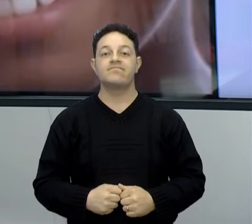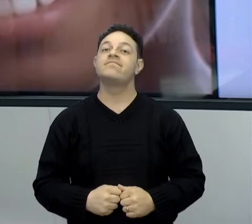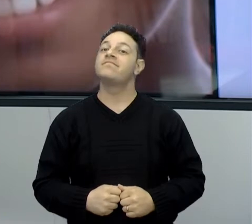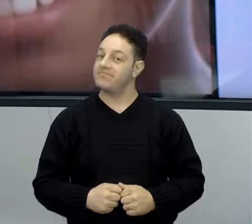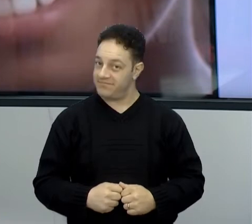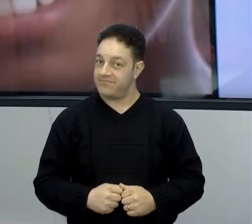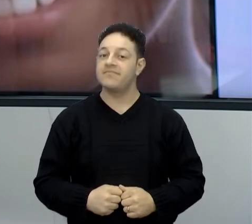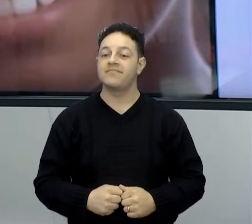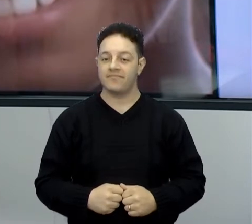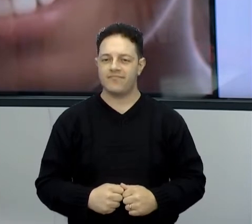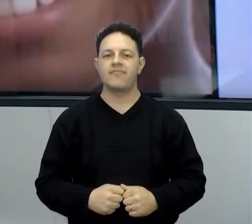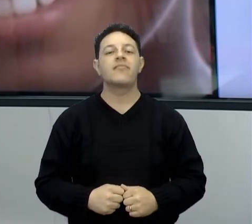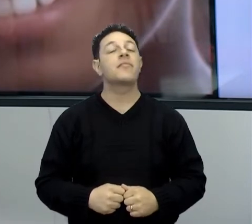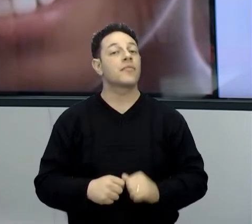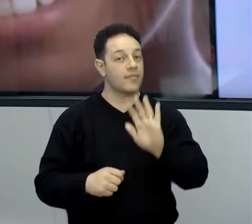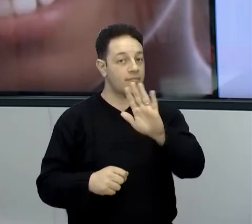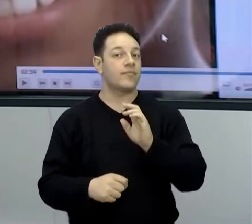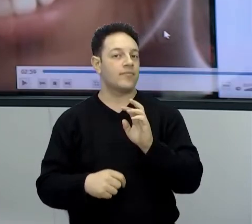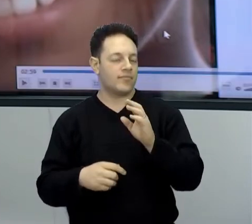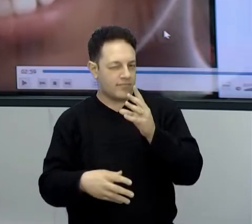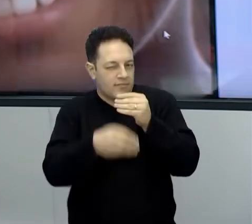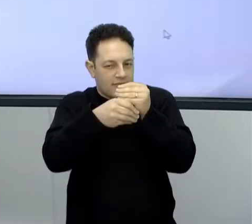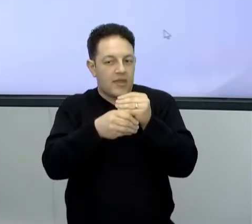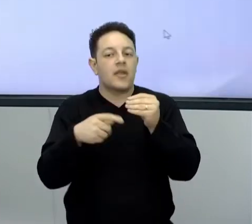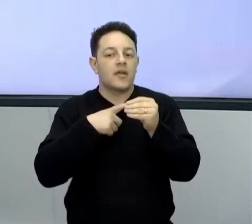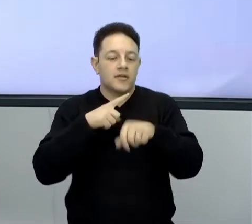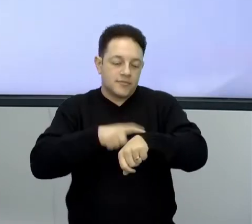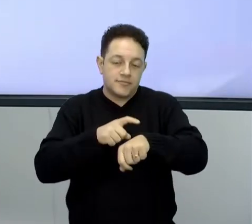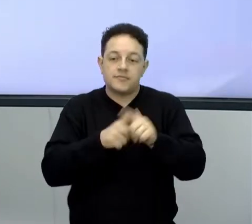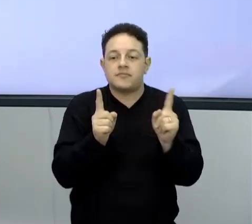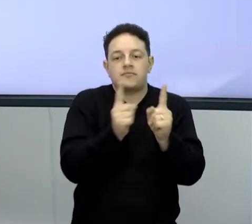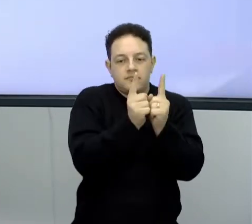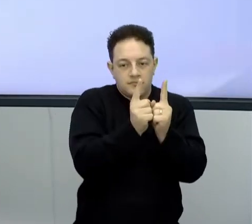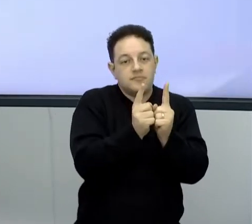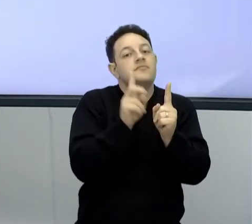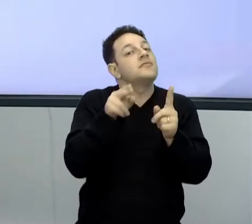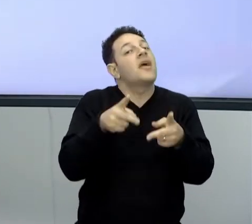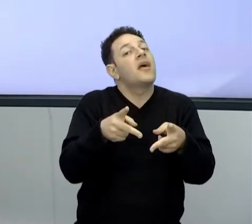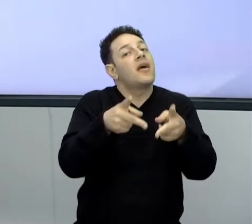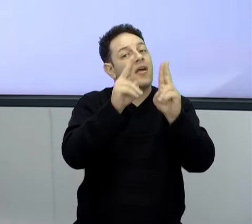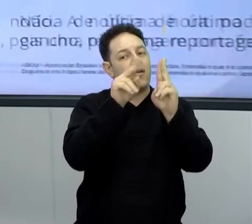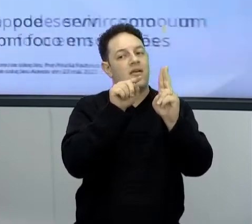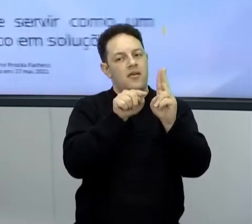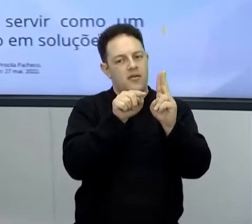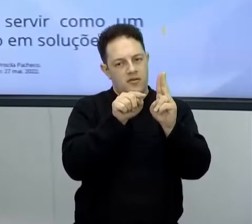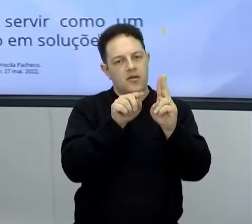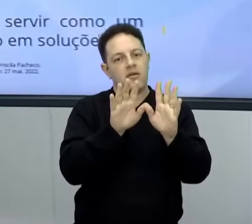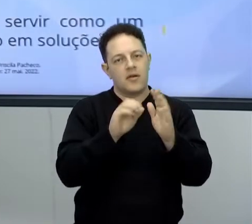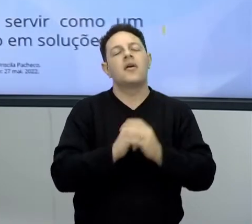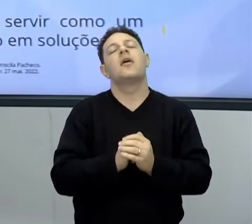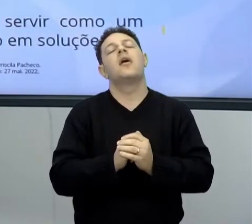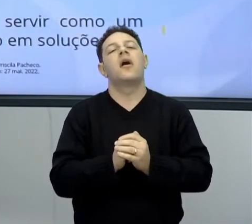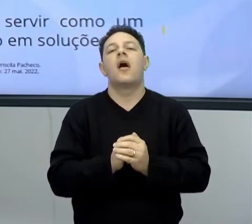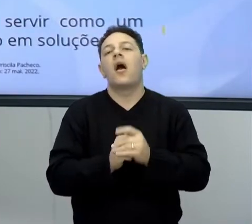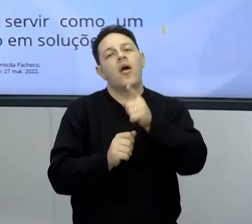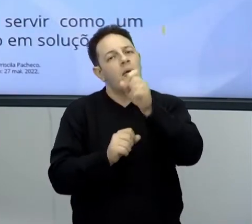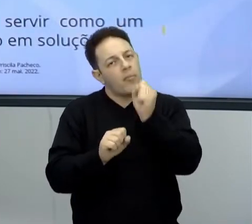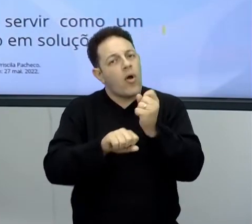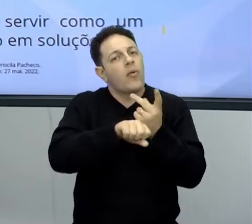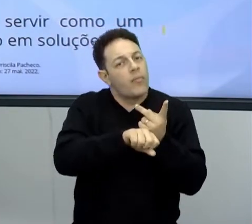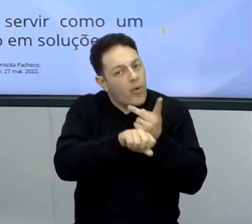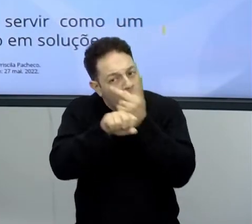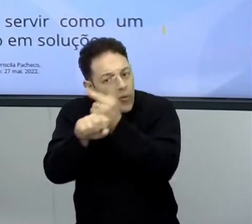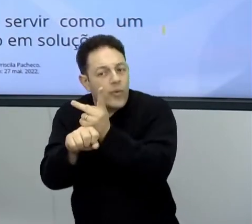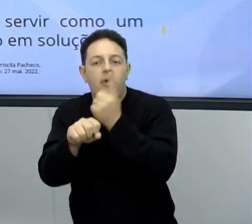Vamos lá então. Vale reforçar que nós temos um trecho editado, tá bom? Então é legal vocês irem até o